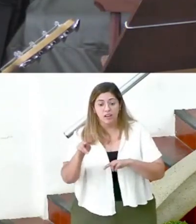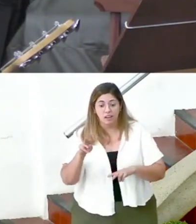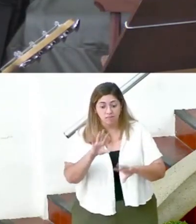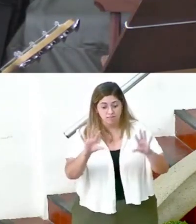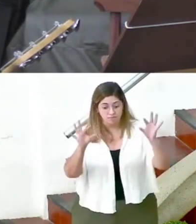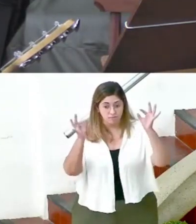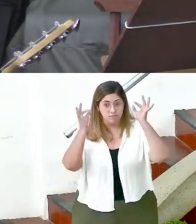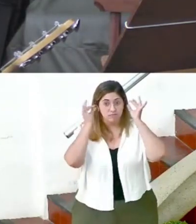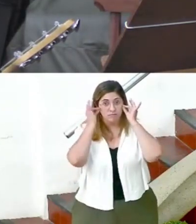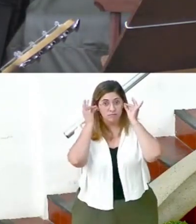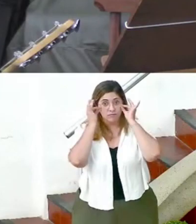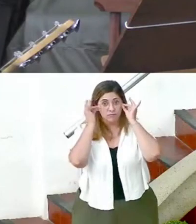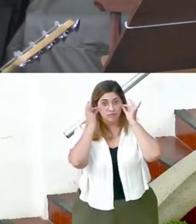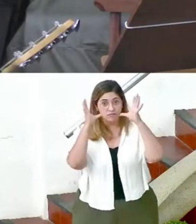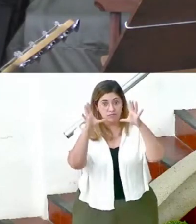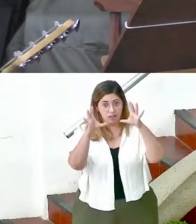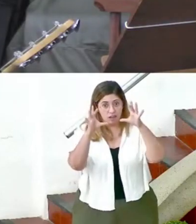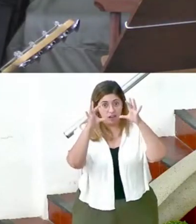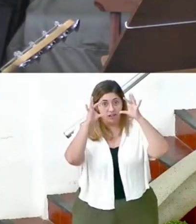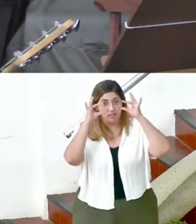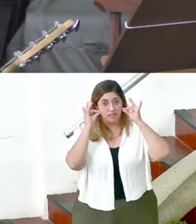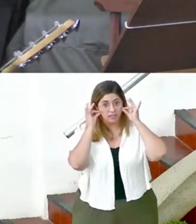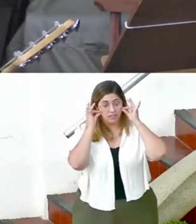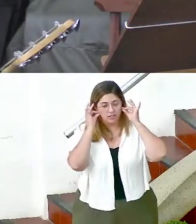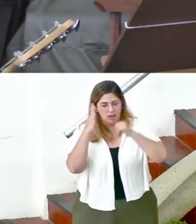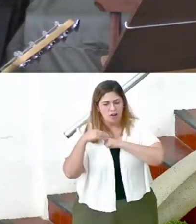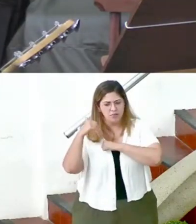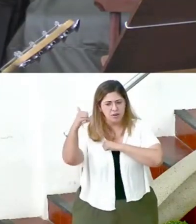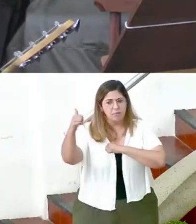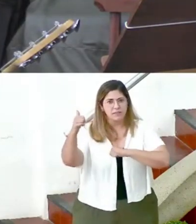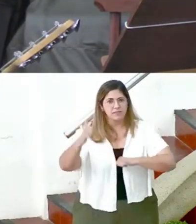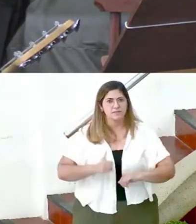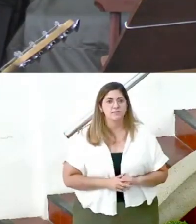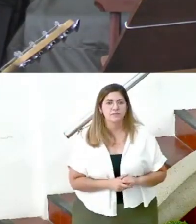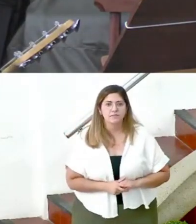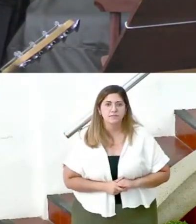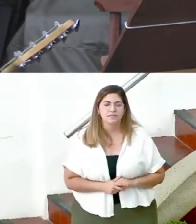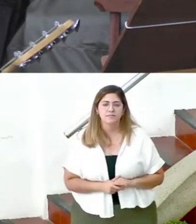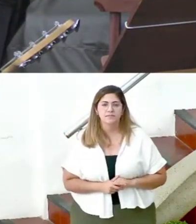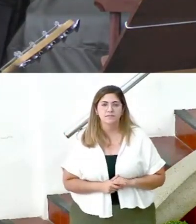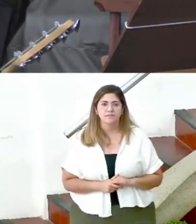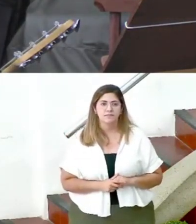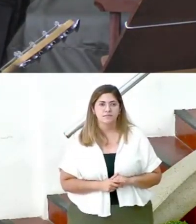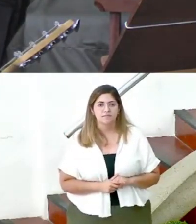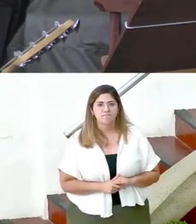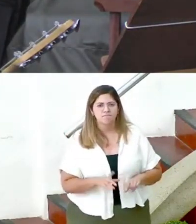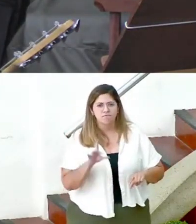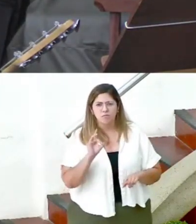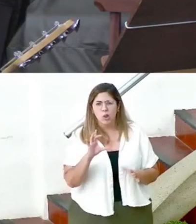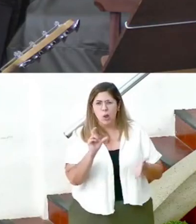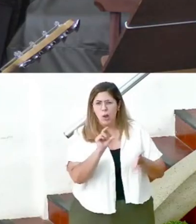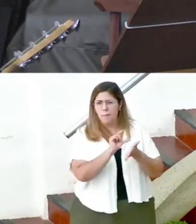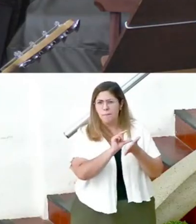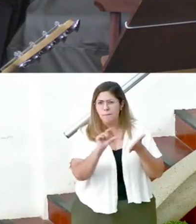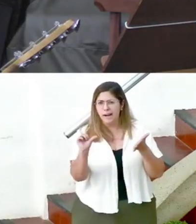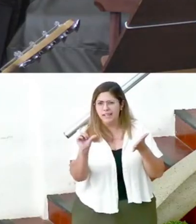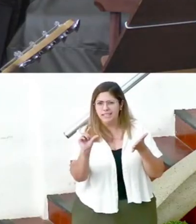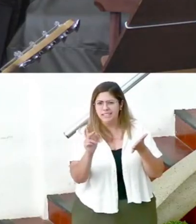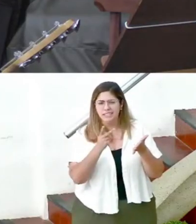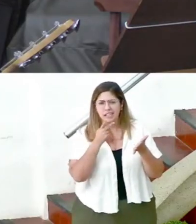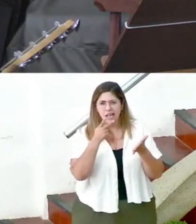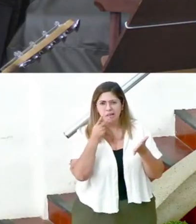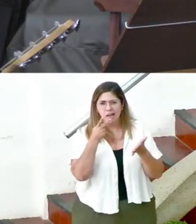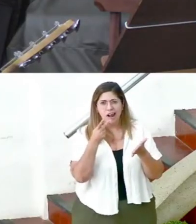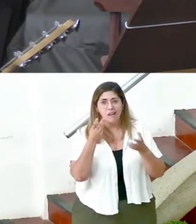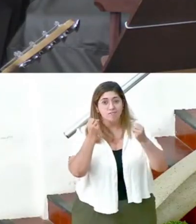reparai, pois, na vossa vocação. Só essa frase daria para a gente conversar um tempo aqui.